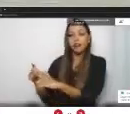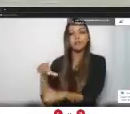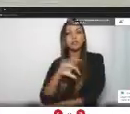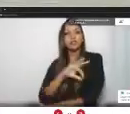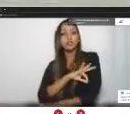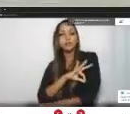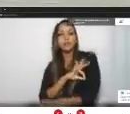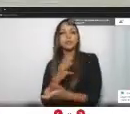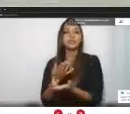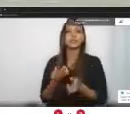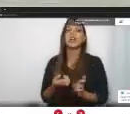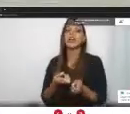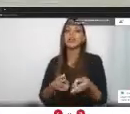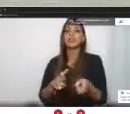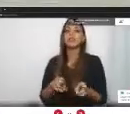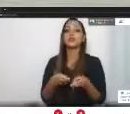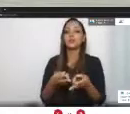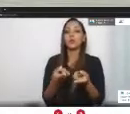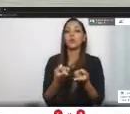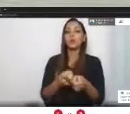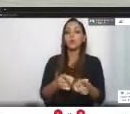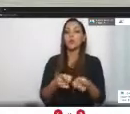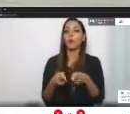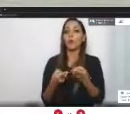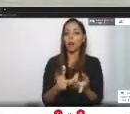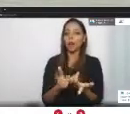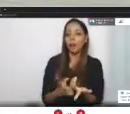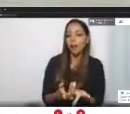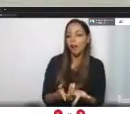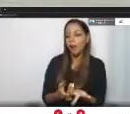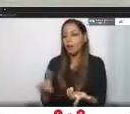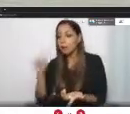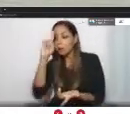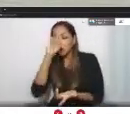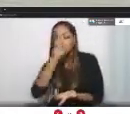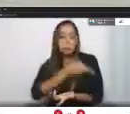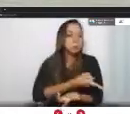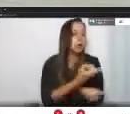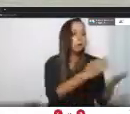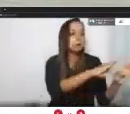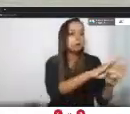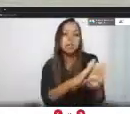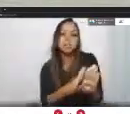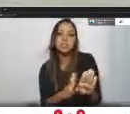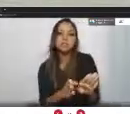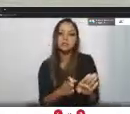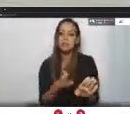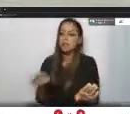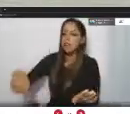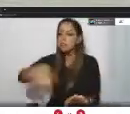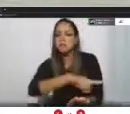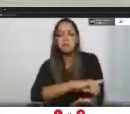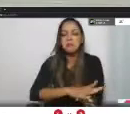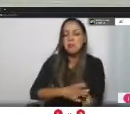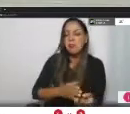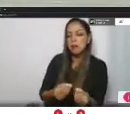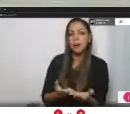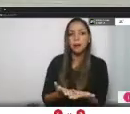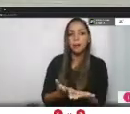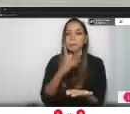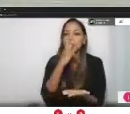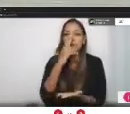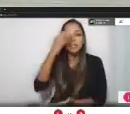está prendendo, está mandando fechar comércio, como a culpa fosse da polícia. Mas a culpa não é da polícia, é dessa